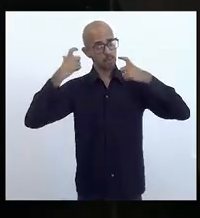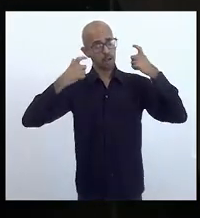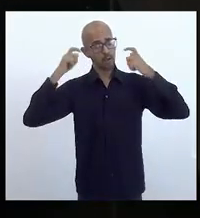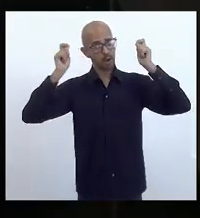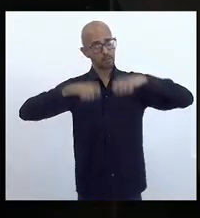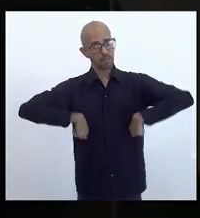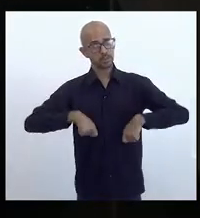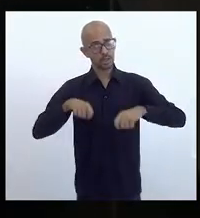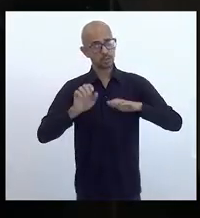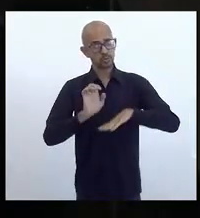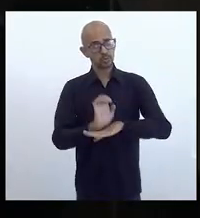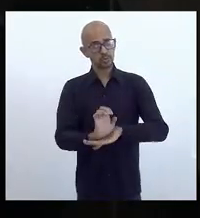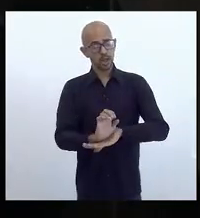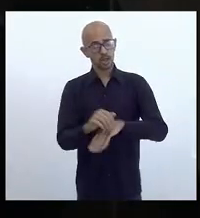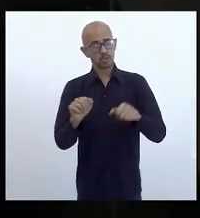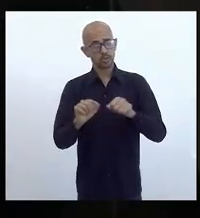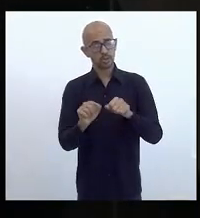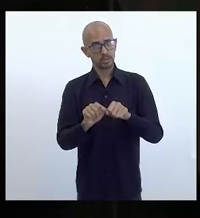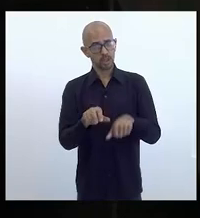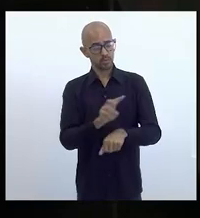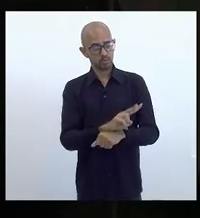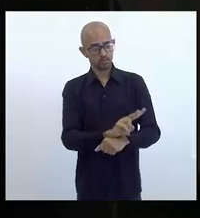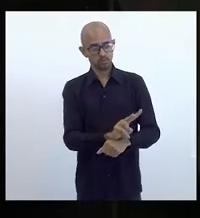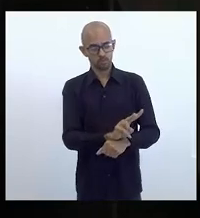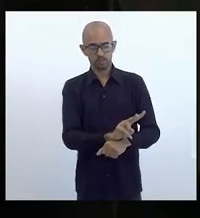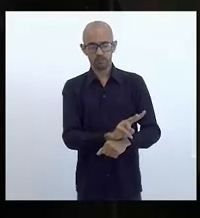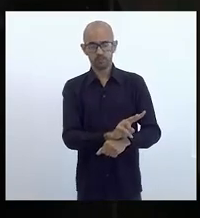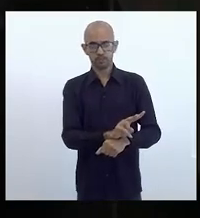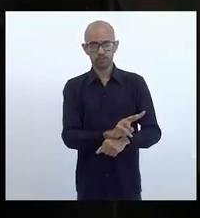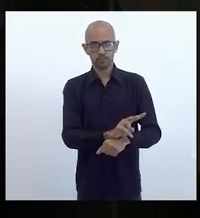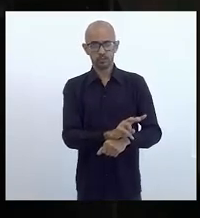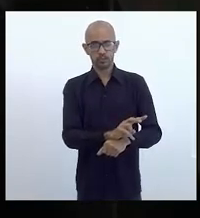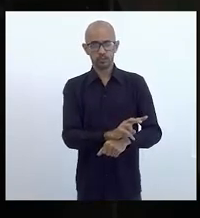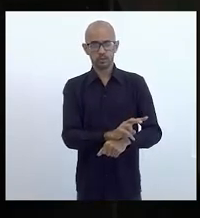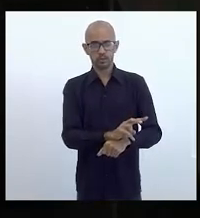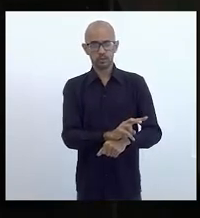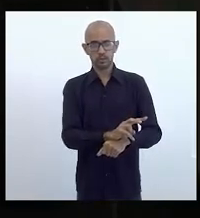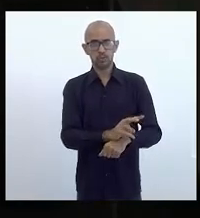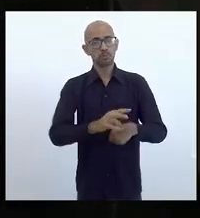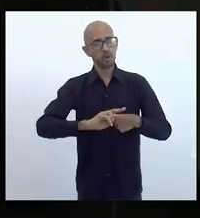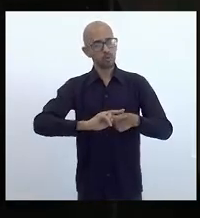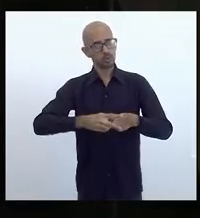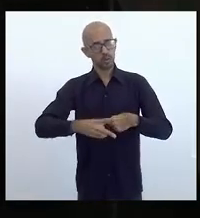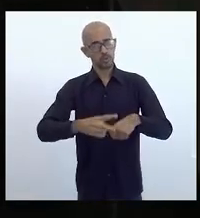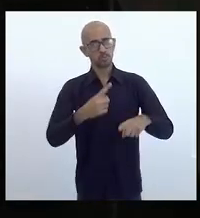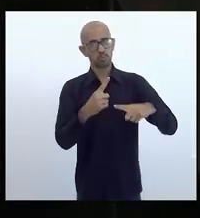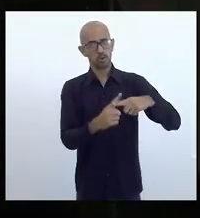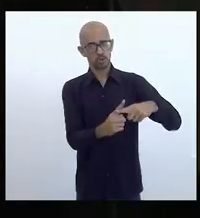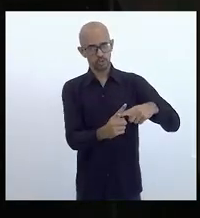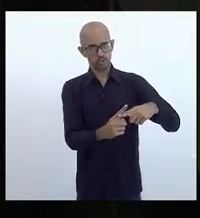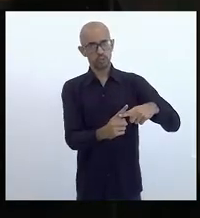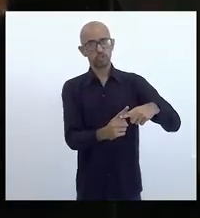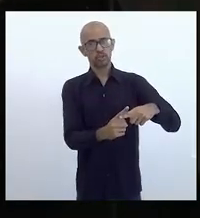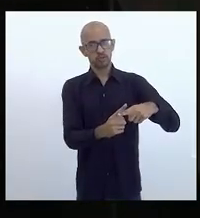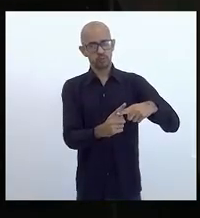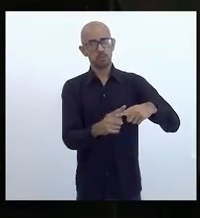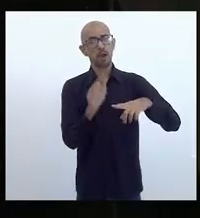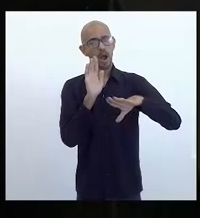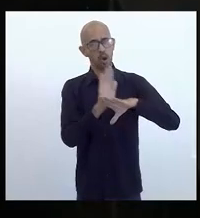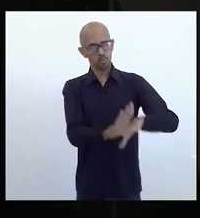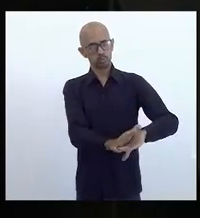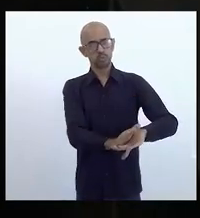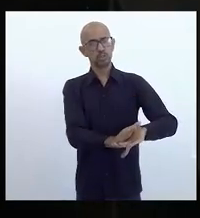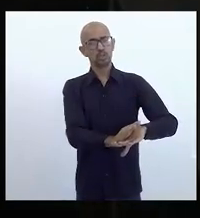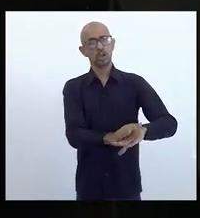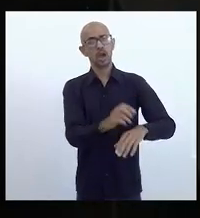em fazer o monitoramento do retorno dessas isenções em matéria, sobretudo, de empregabilidade e